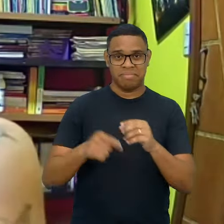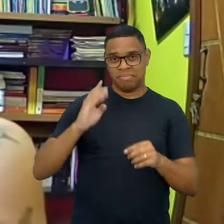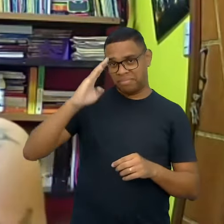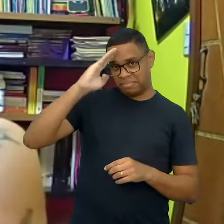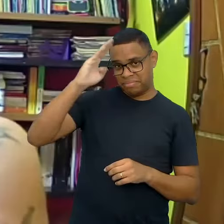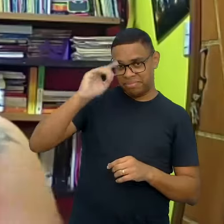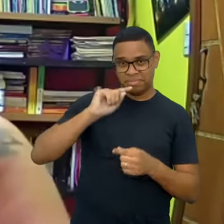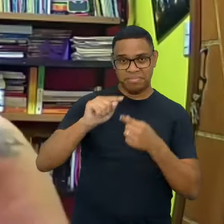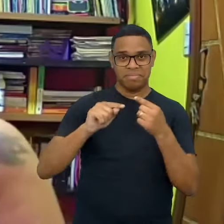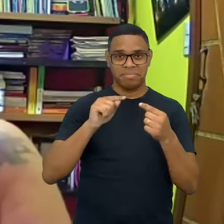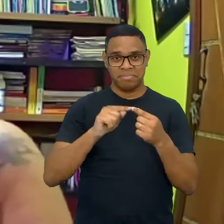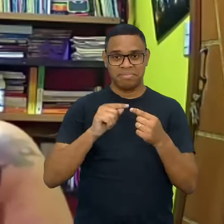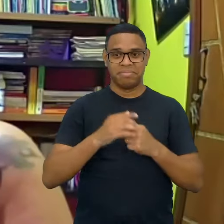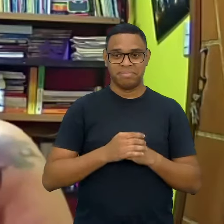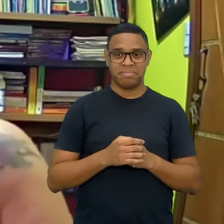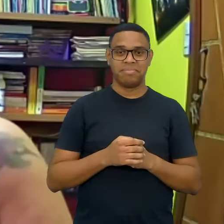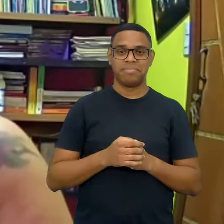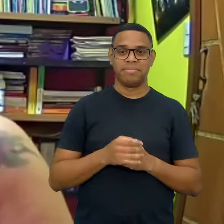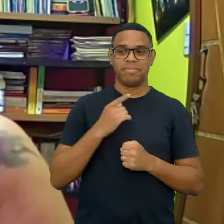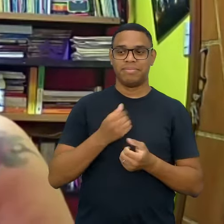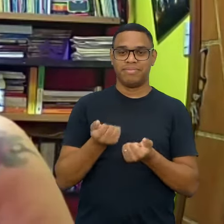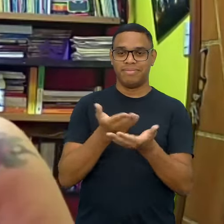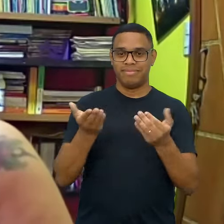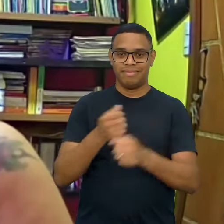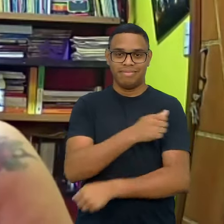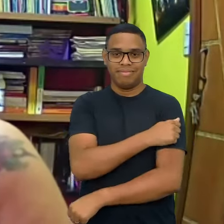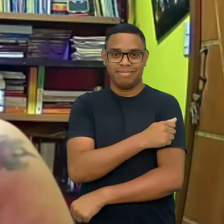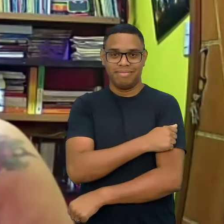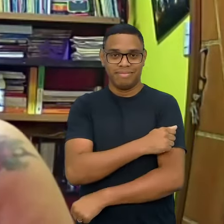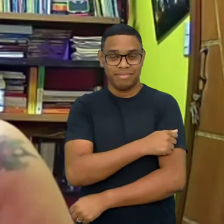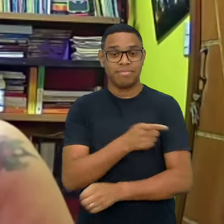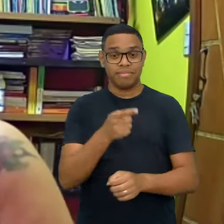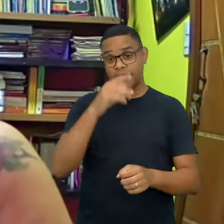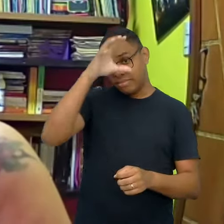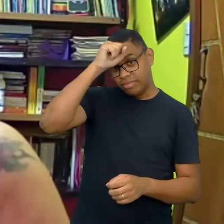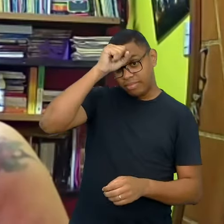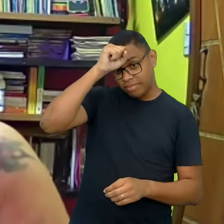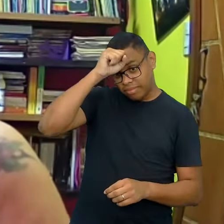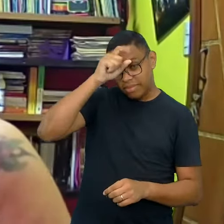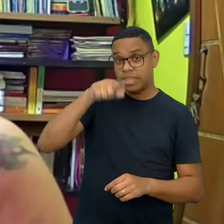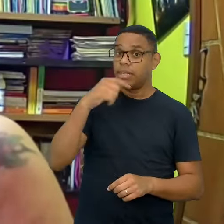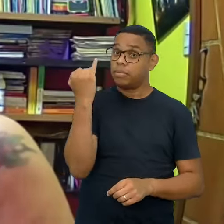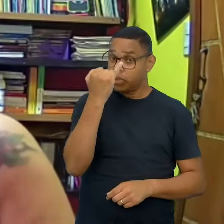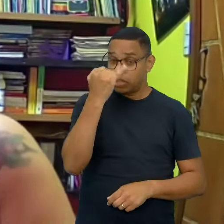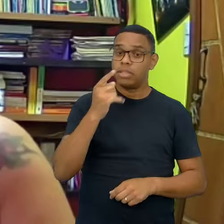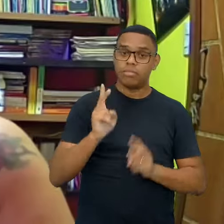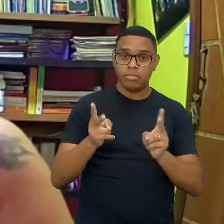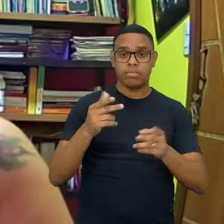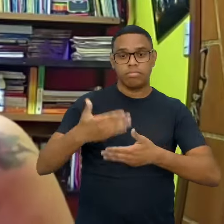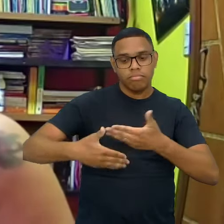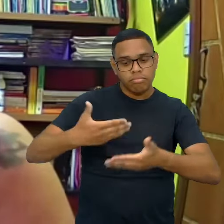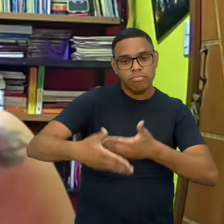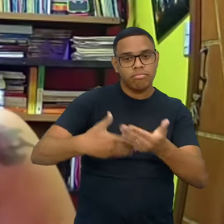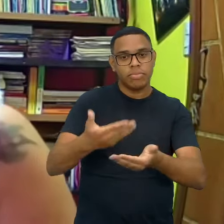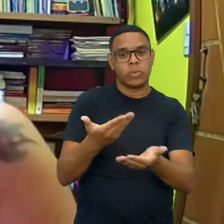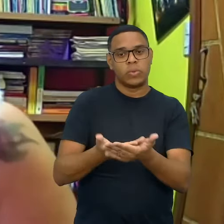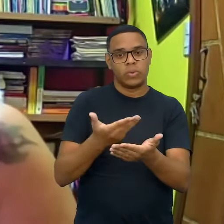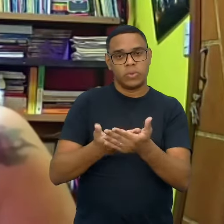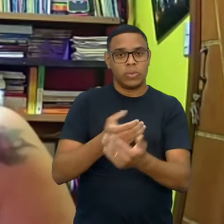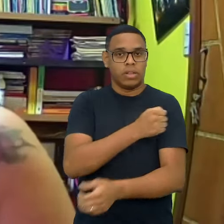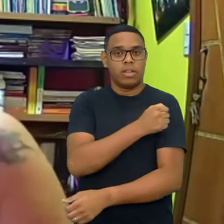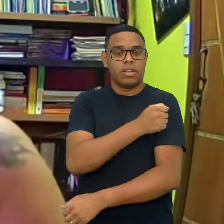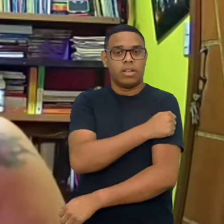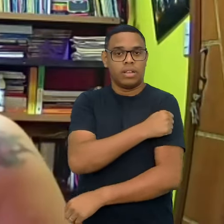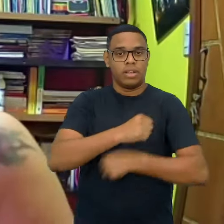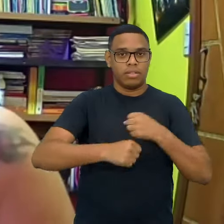principal objetivo proporcionar ao estudante, né, a possibilidade de aprender aquilo que é essencial para seguir sua trajetória para o ano